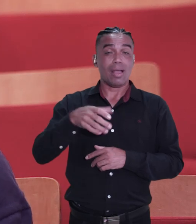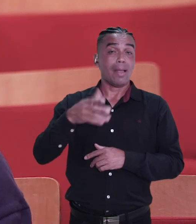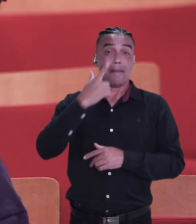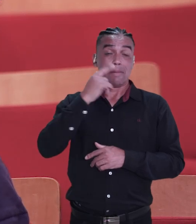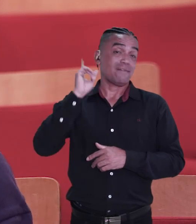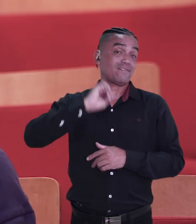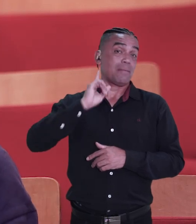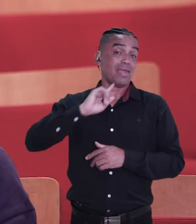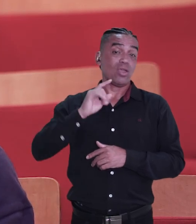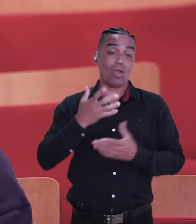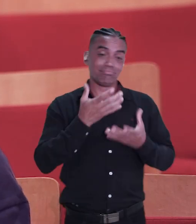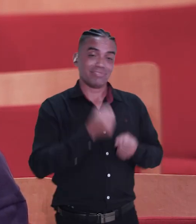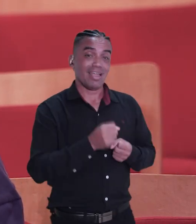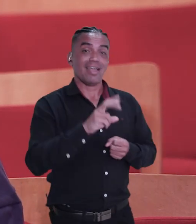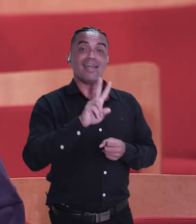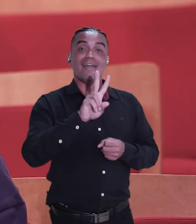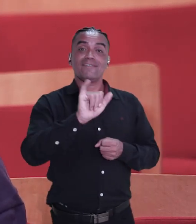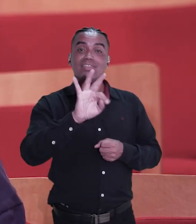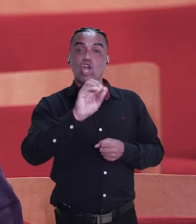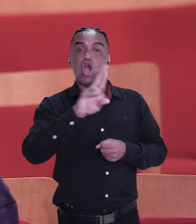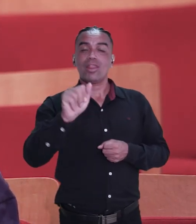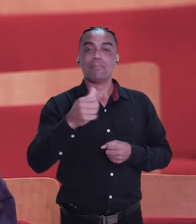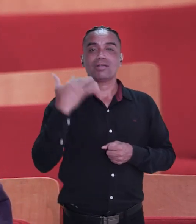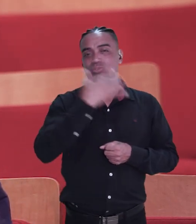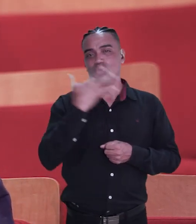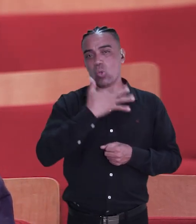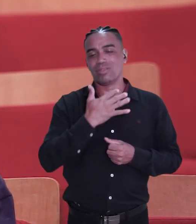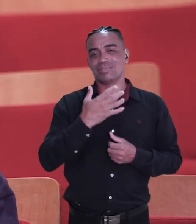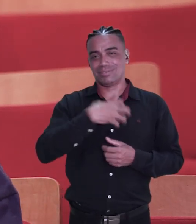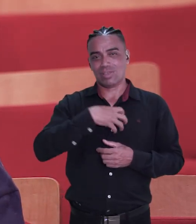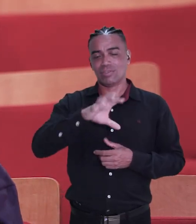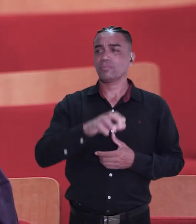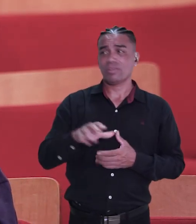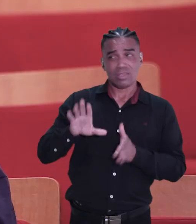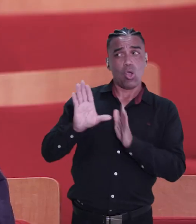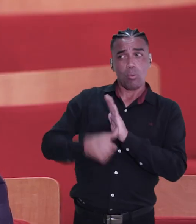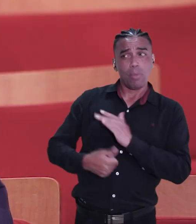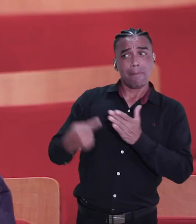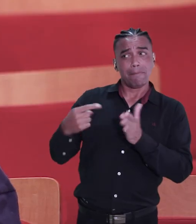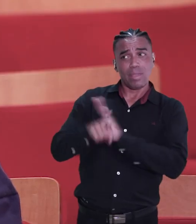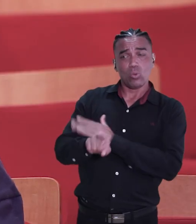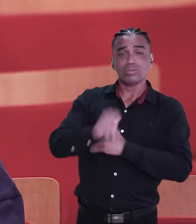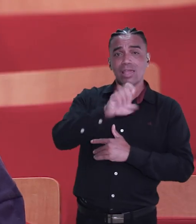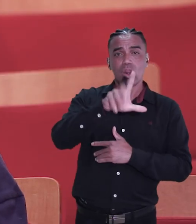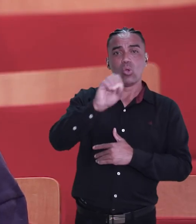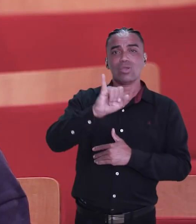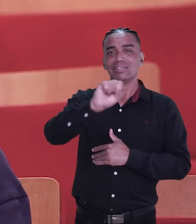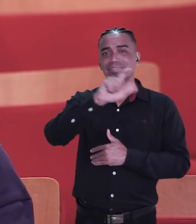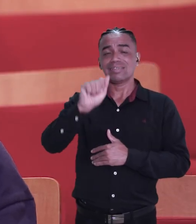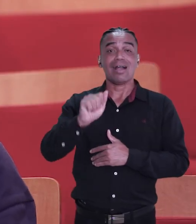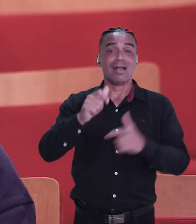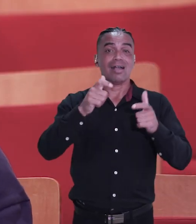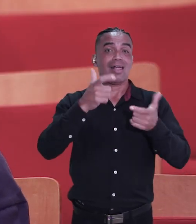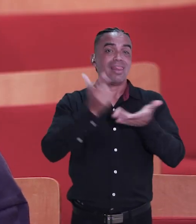Flamengo. Foi morar na Bahia e se afeiçoou a Vitória por causa das cores, né? E, Afonso, você roubou minha pergunta para a Heloísa, que